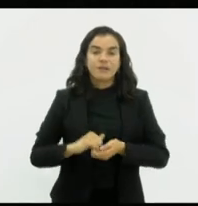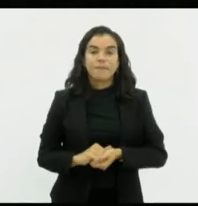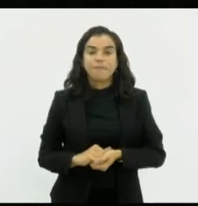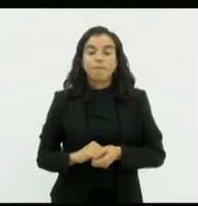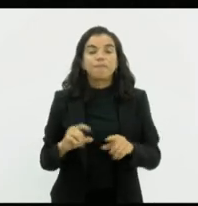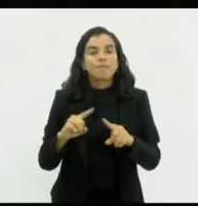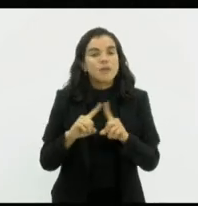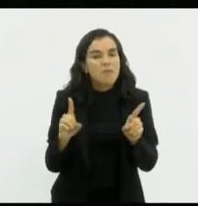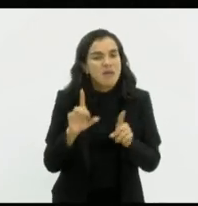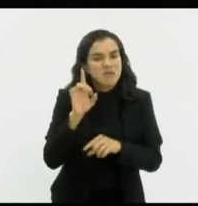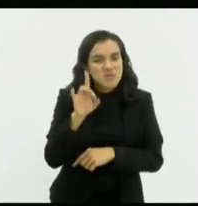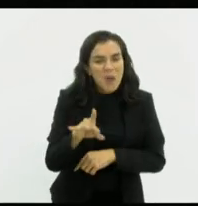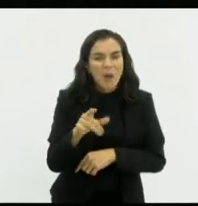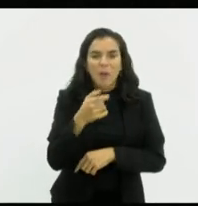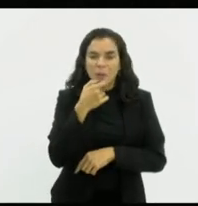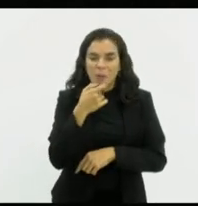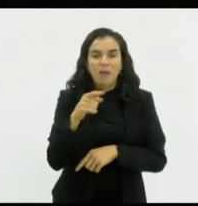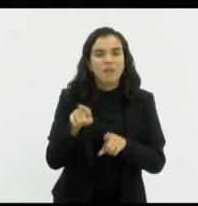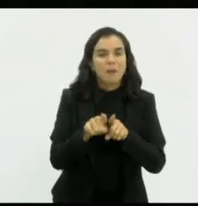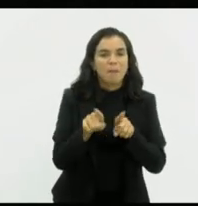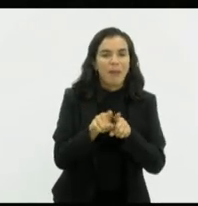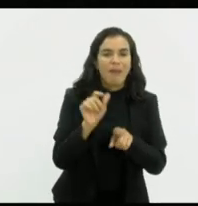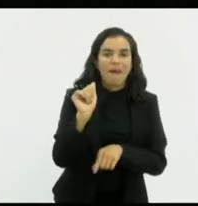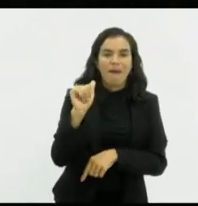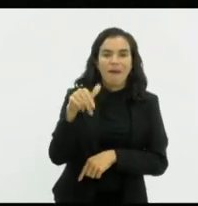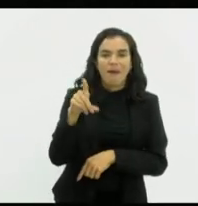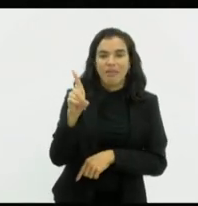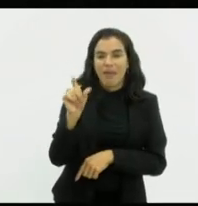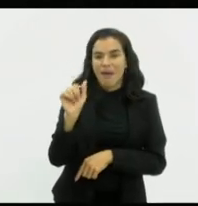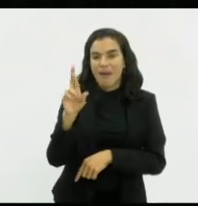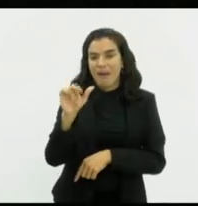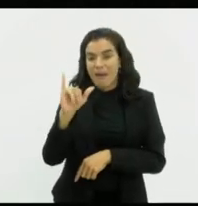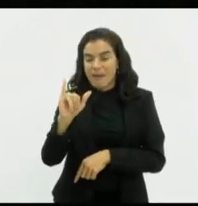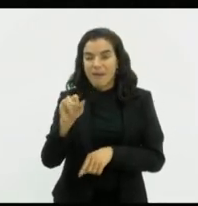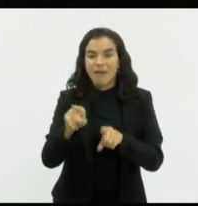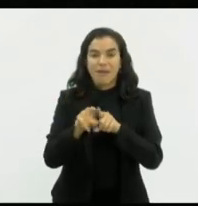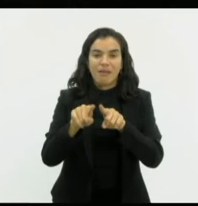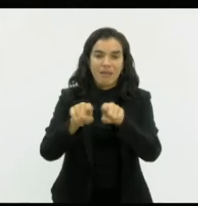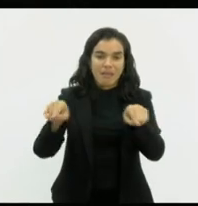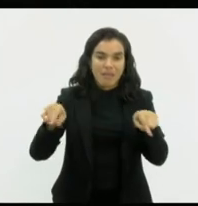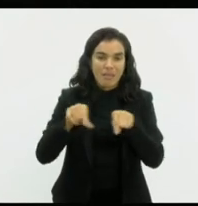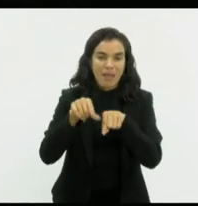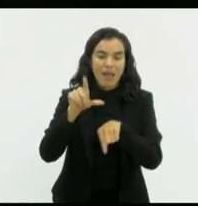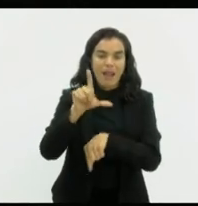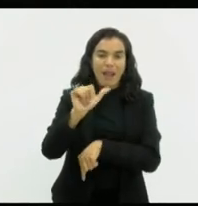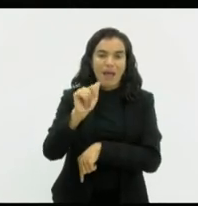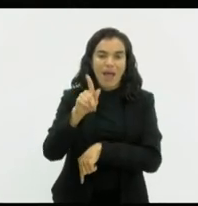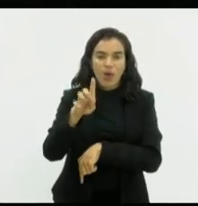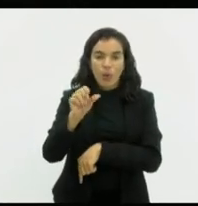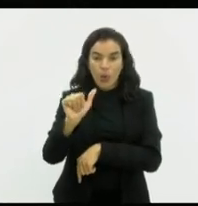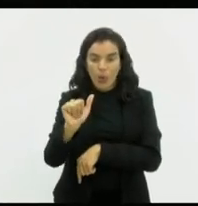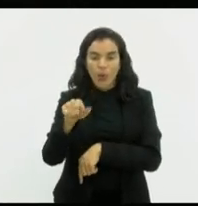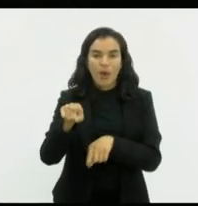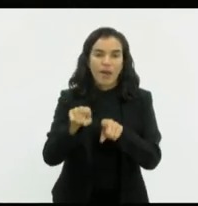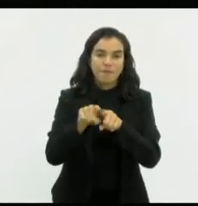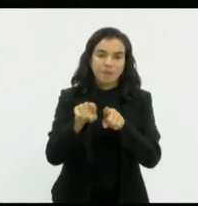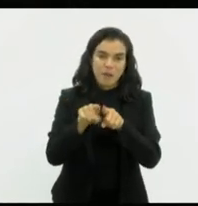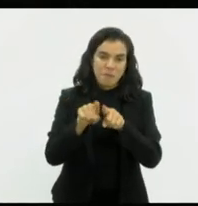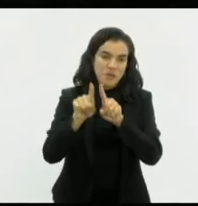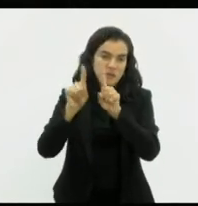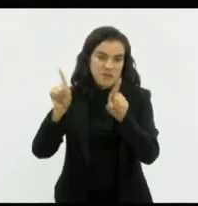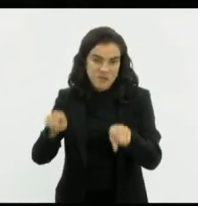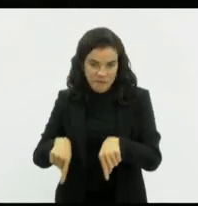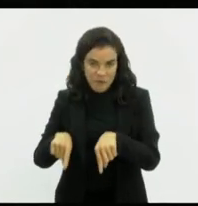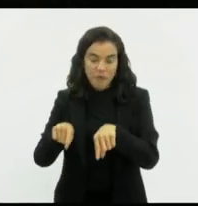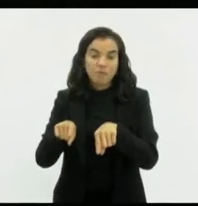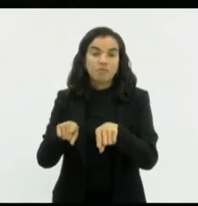não só o de Bom Sucesso, como do Andaraí, da Lagoa, né, o Hospital de Ipanema, de Servidores, enfim. Esses 6 hospitais que